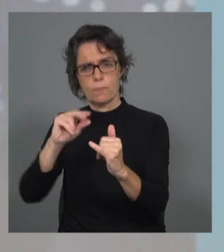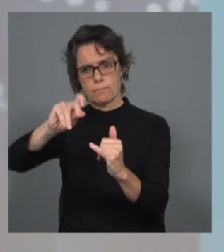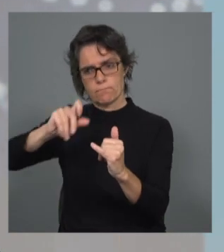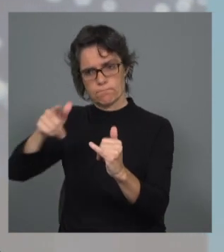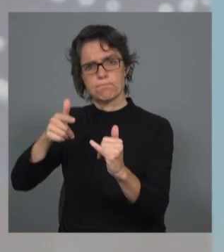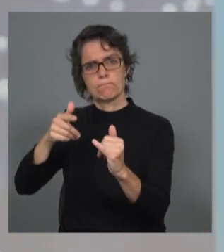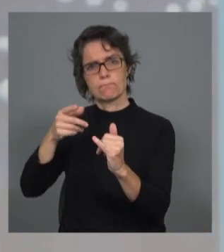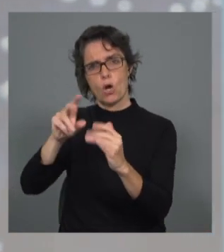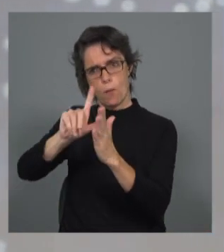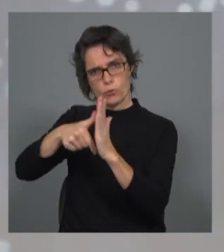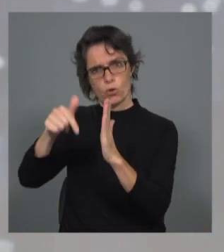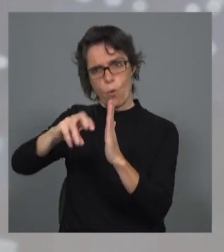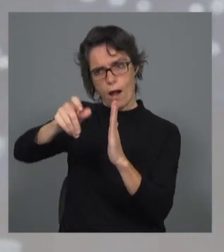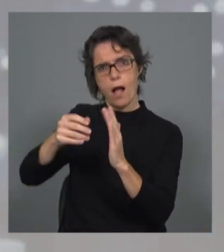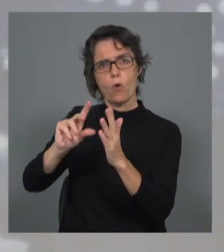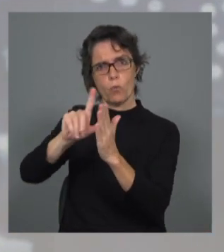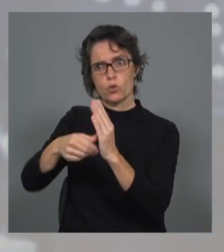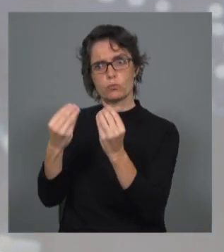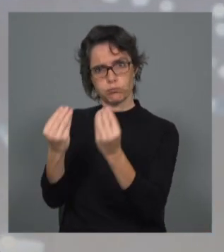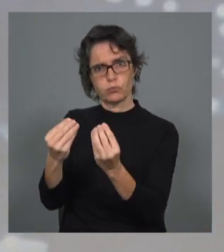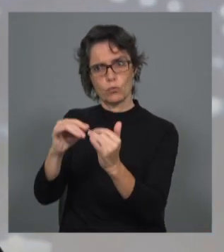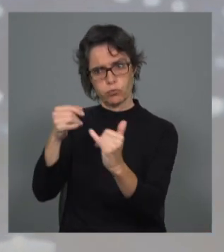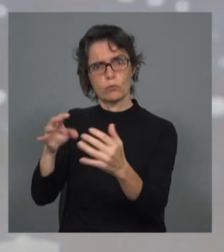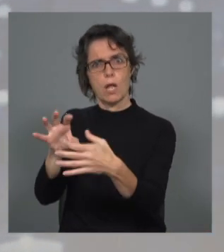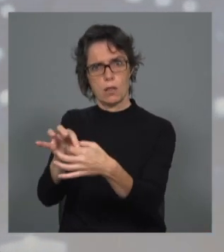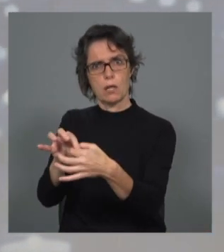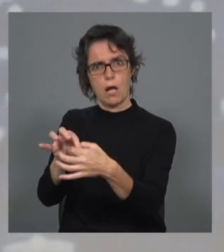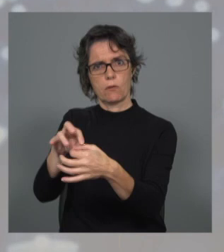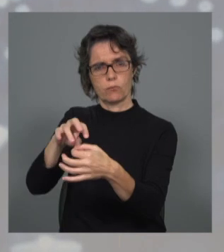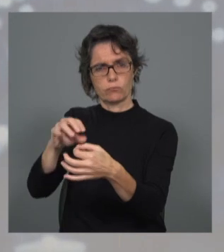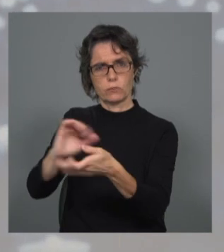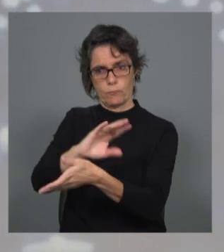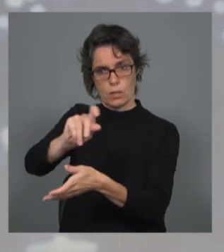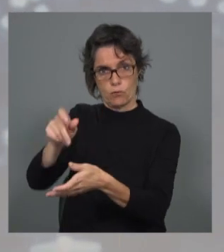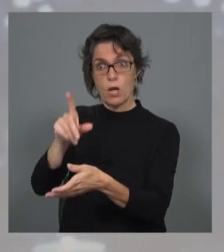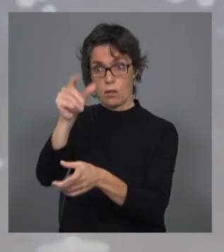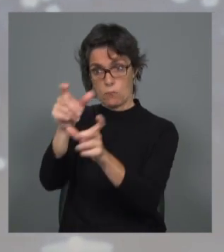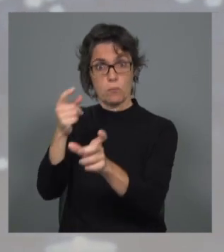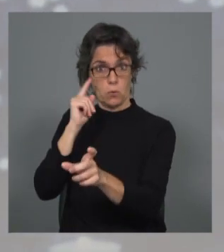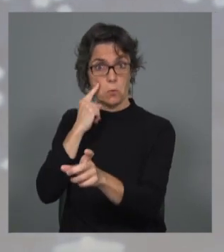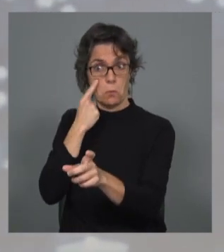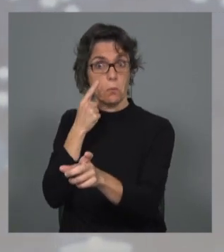bons projetos no digital e as próprias populações reconhecem isso e não passam,